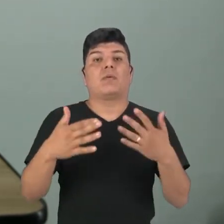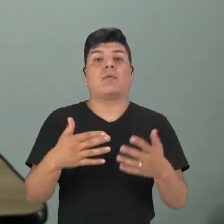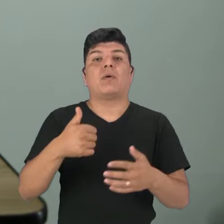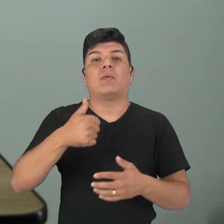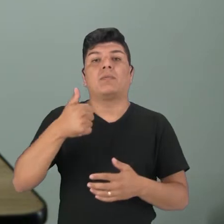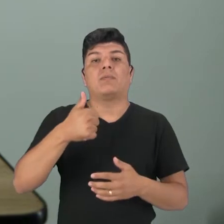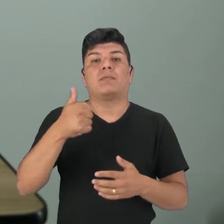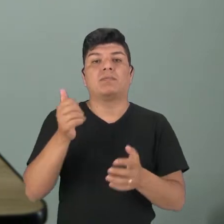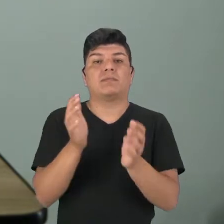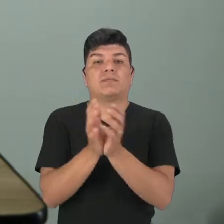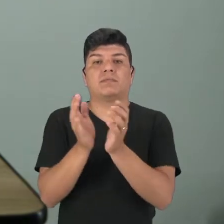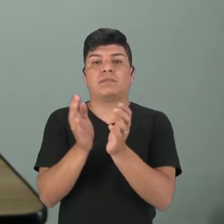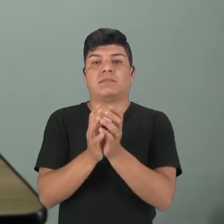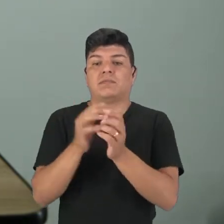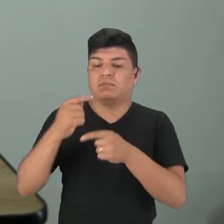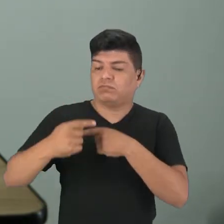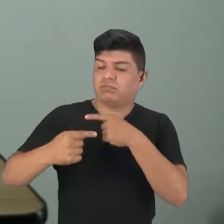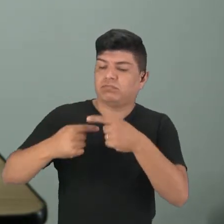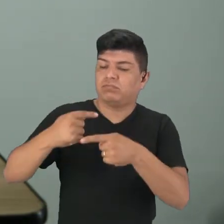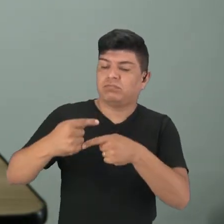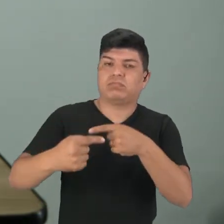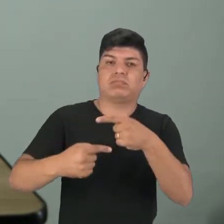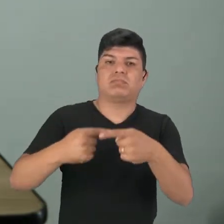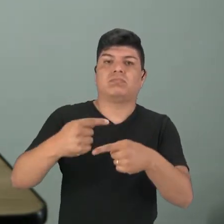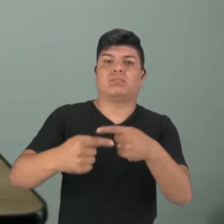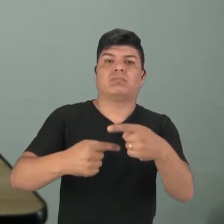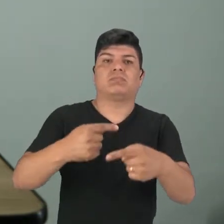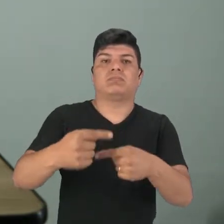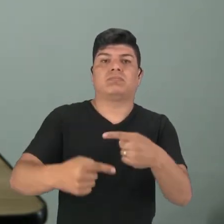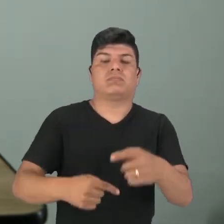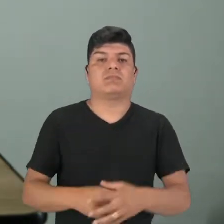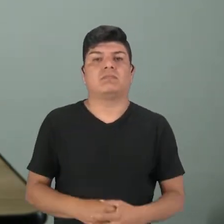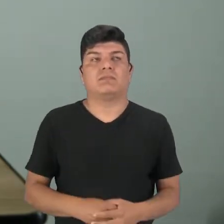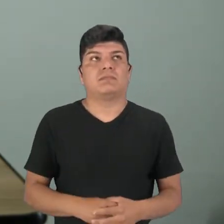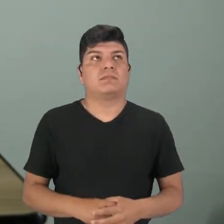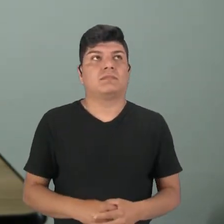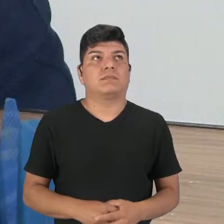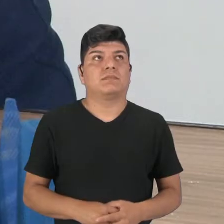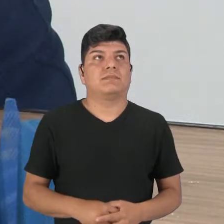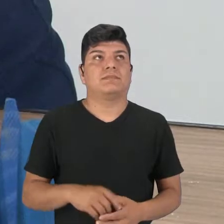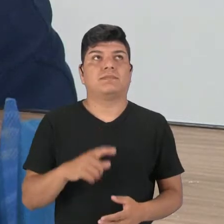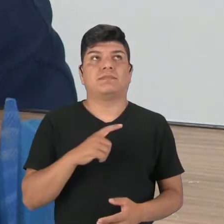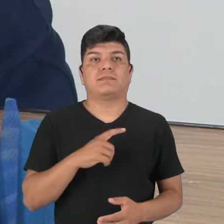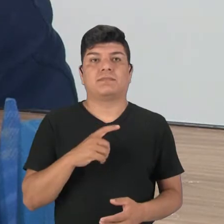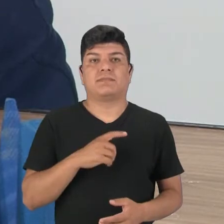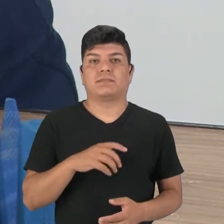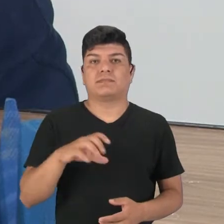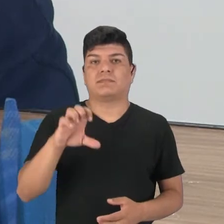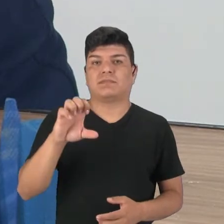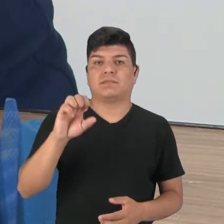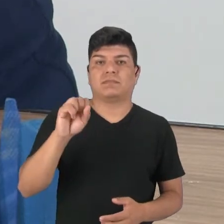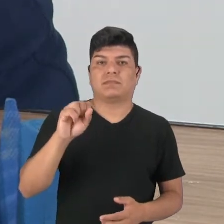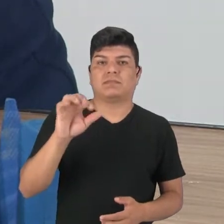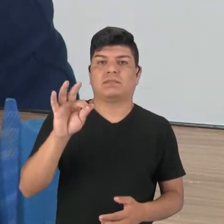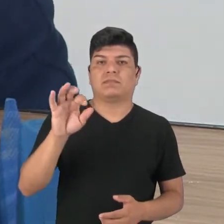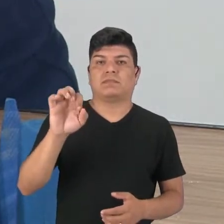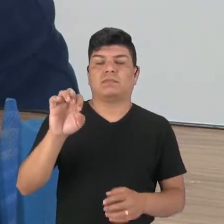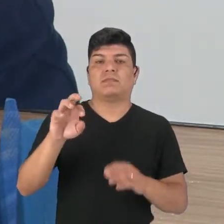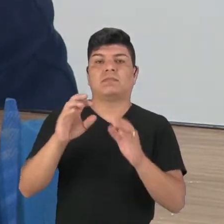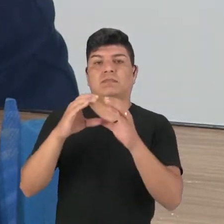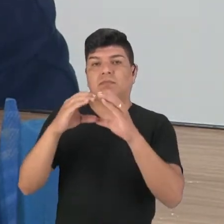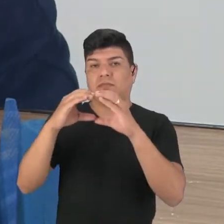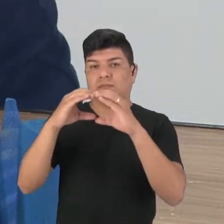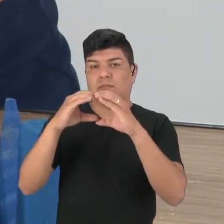vou separar dela? As que rolam, tá bom? Olha só, nós temos aqui uma esfera, né?